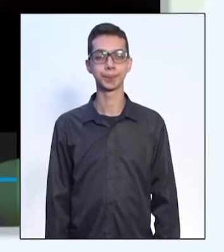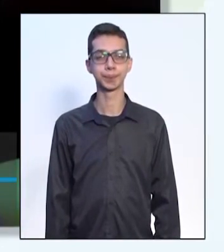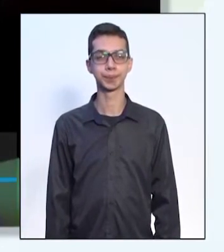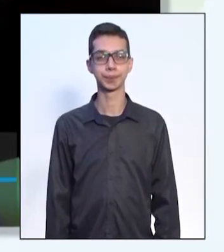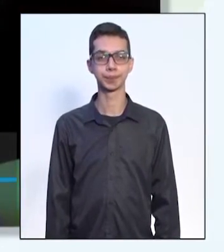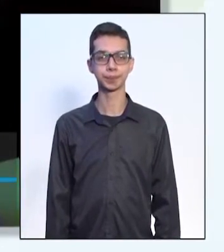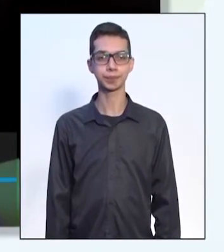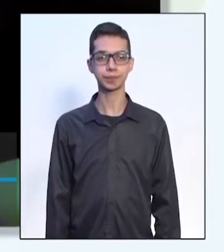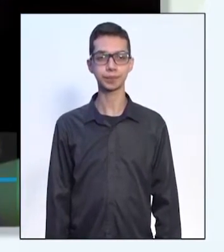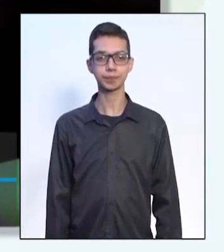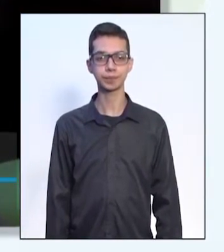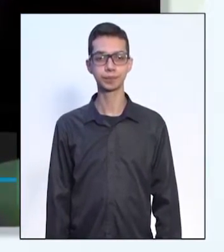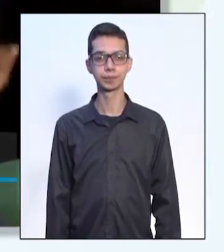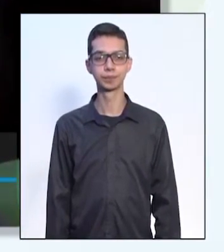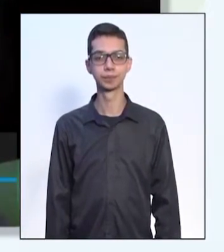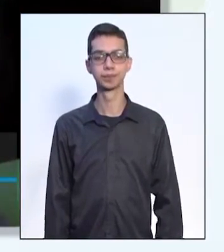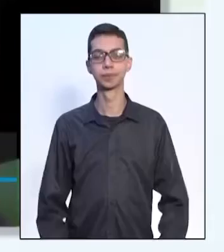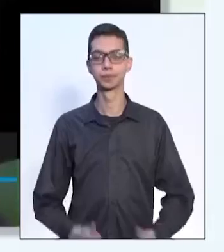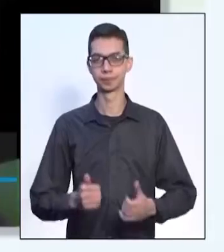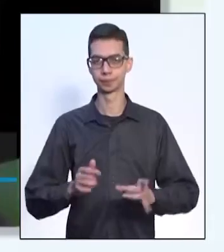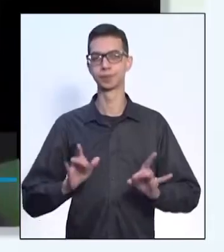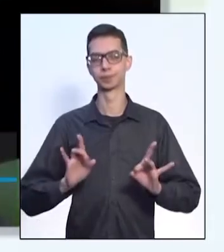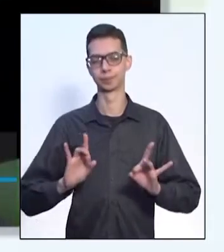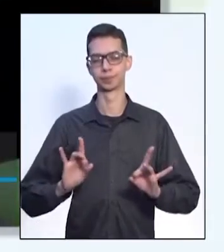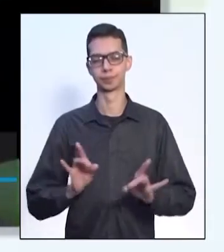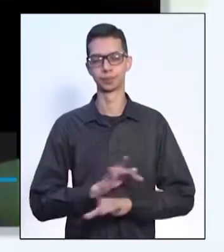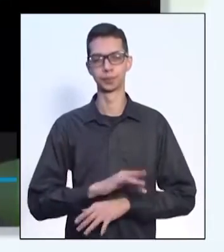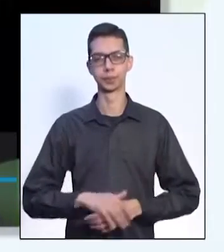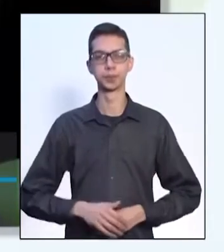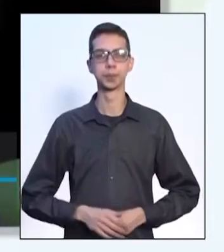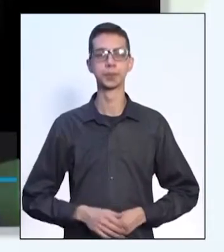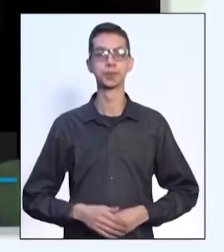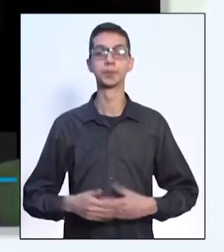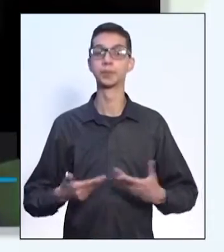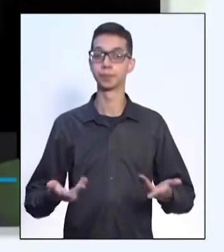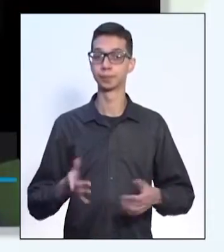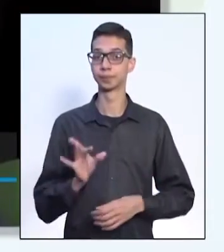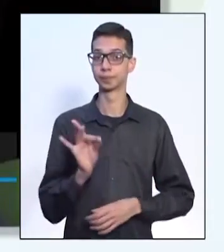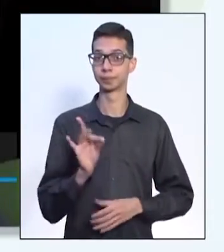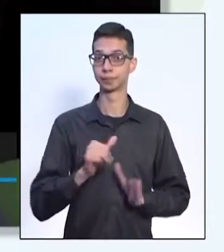fazer. Pronto. Vou grudar.